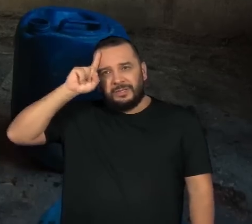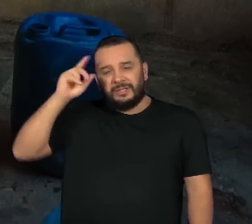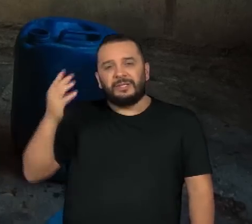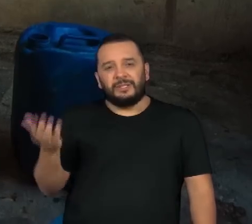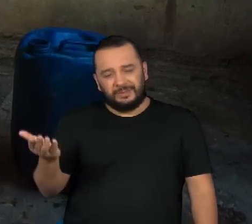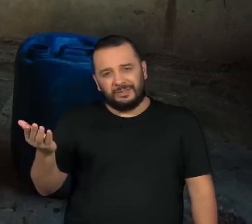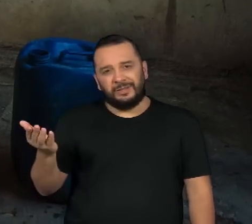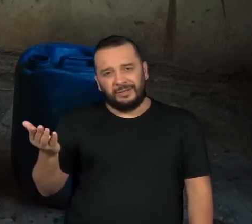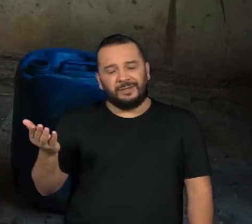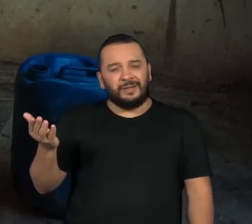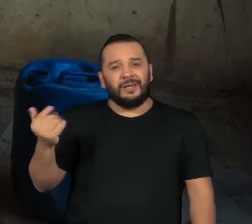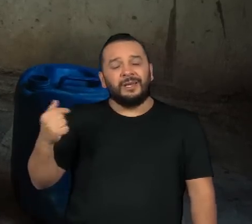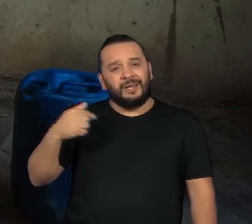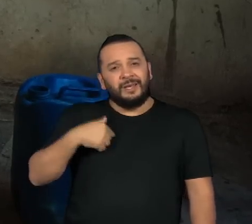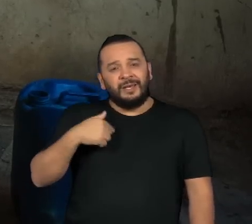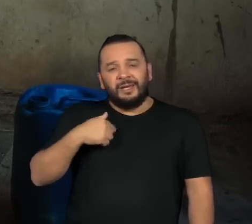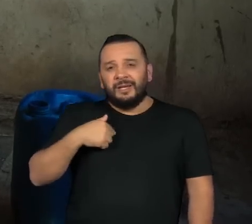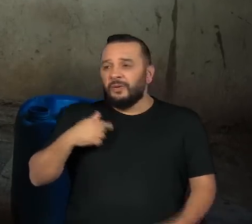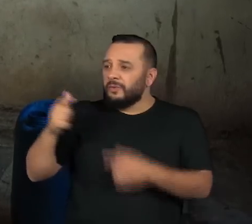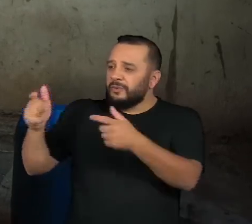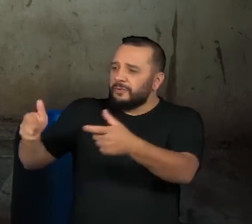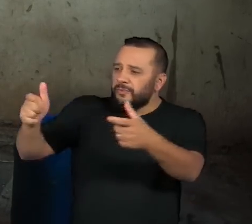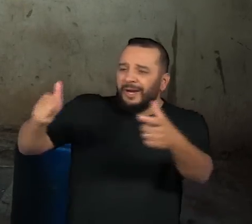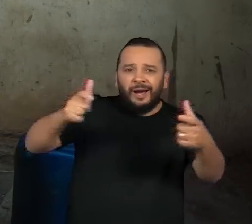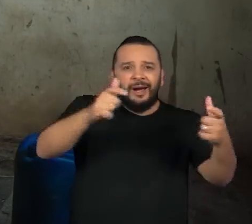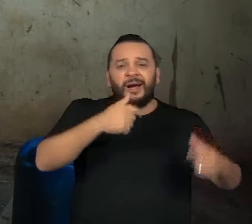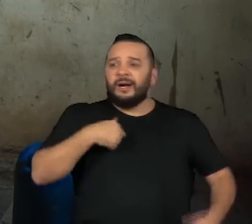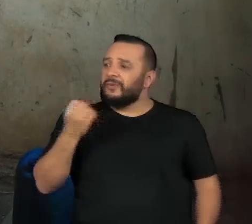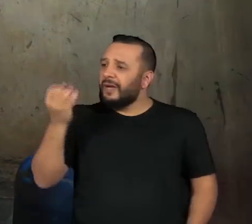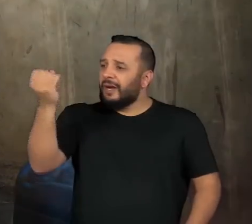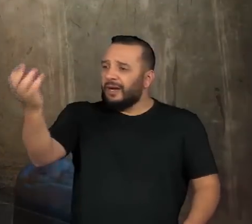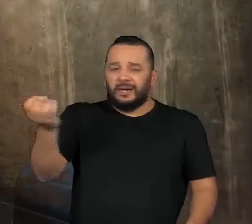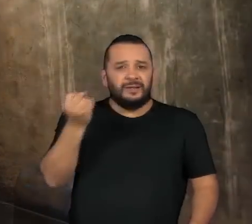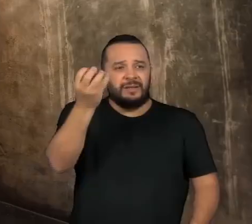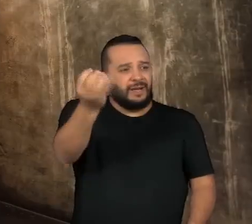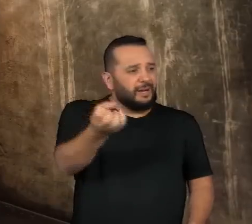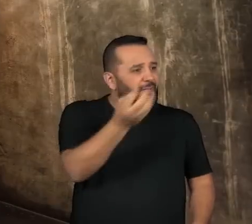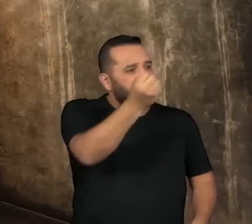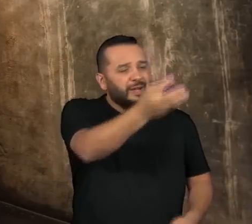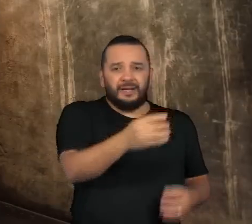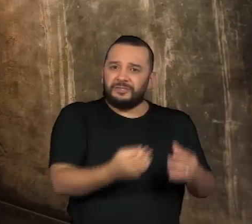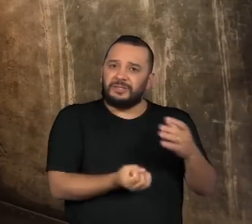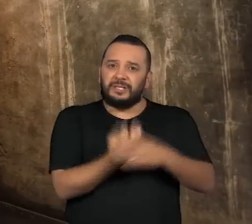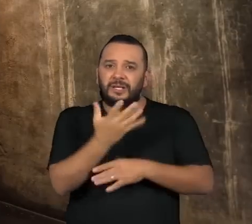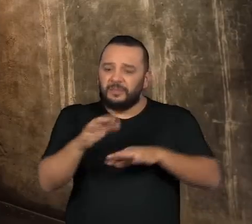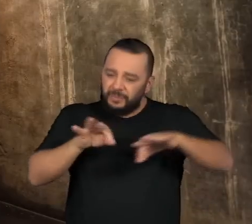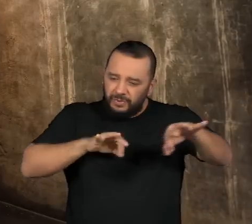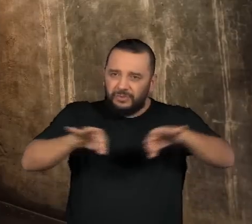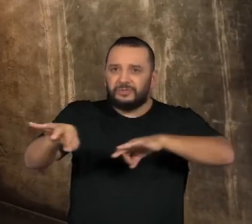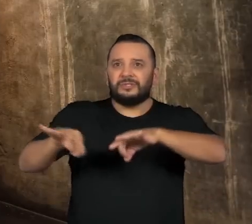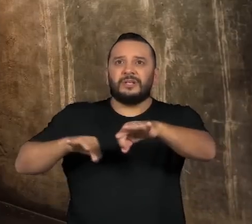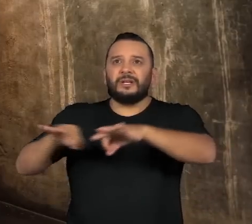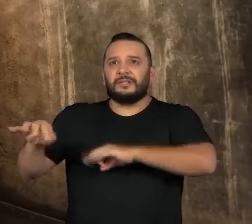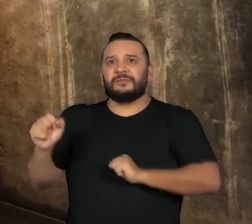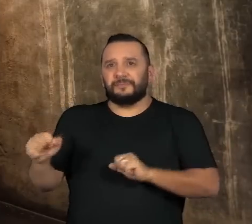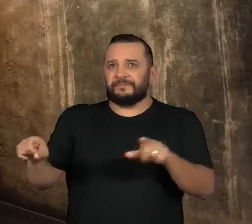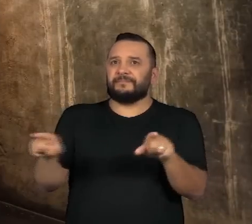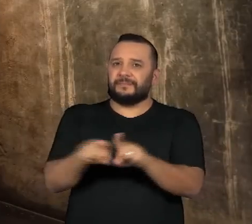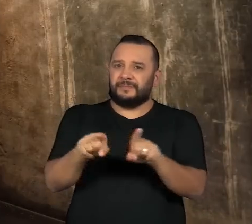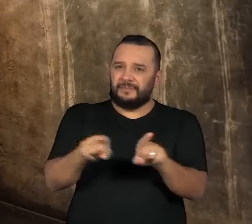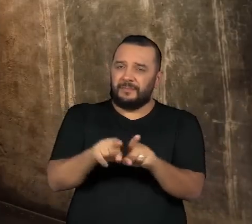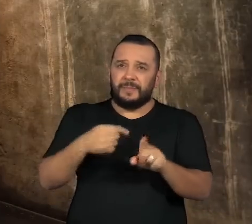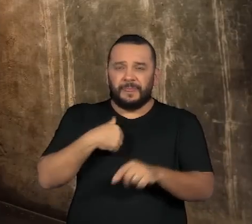Então, viajando por vários lugares e fazendo os meus projetos, eu comecei a ver muita